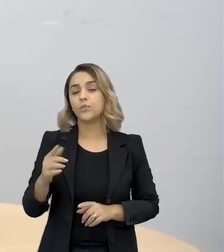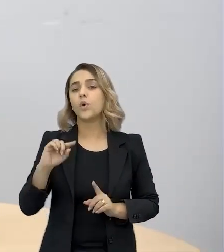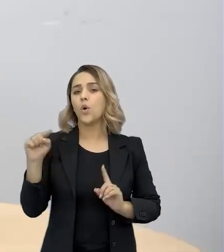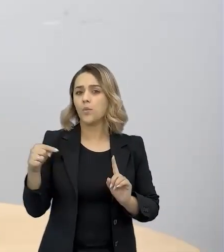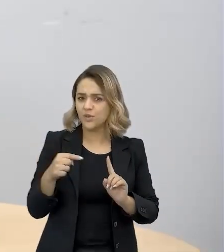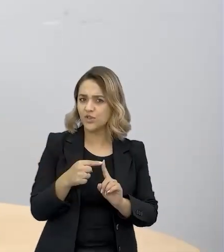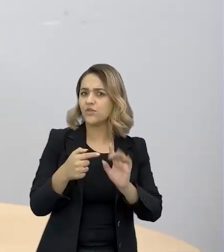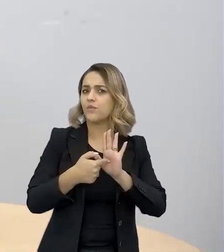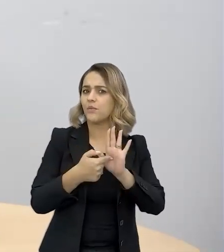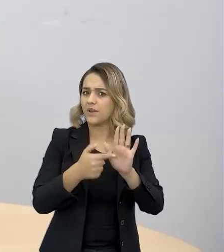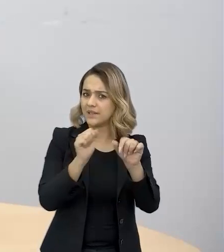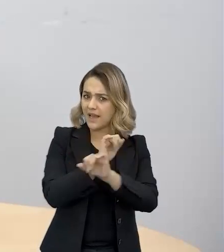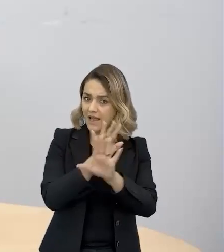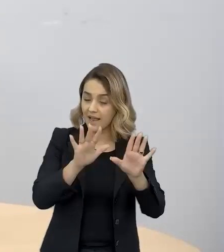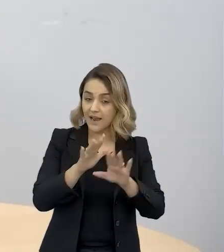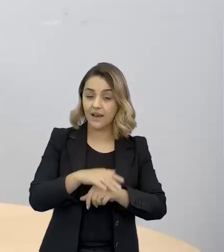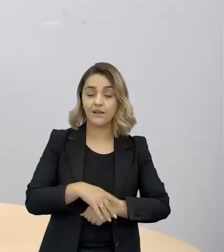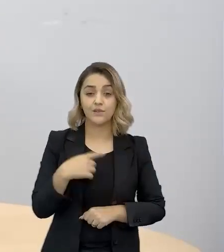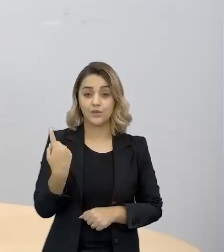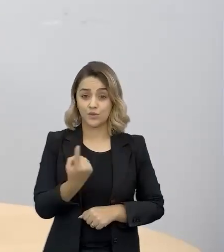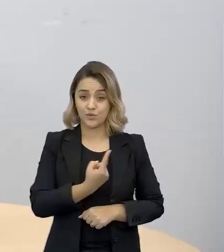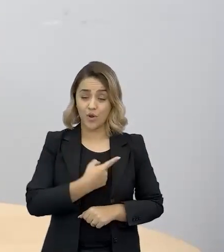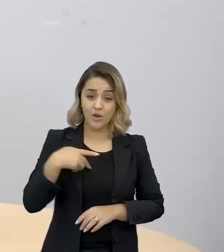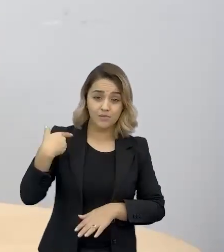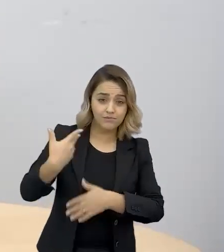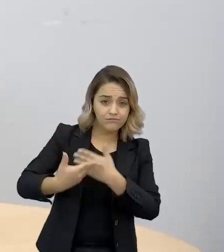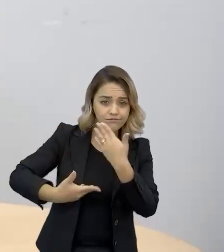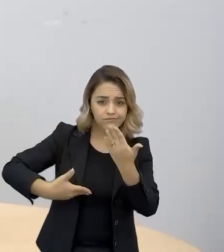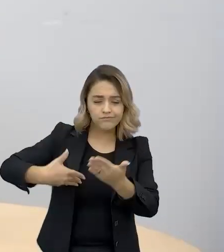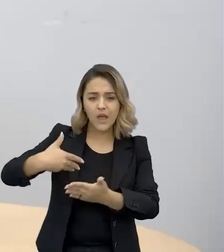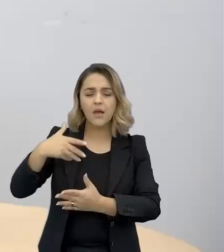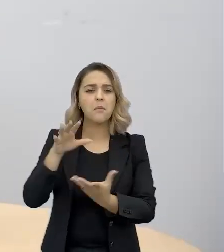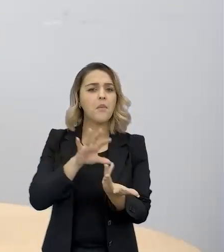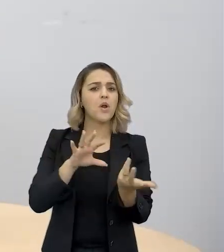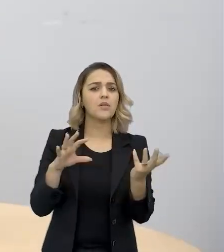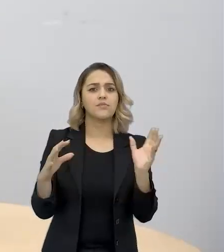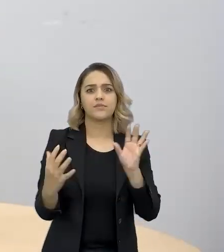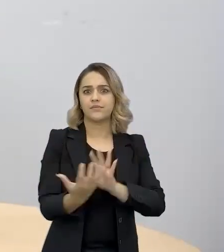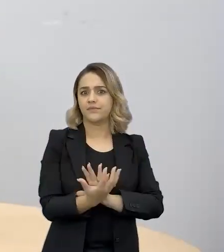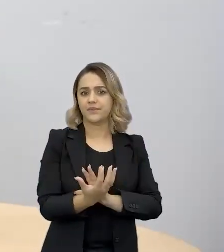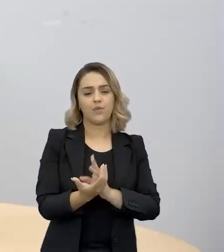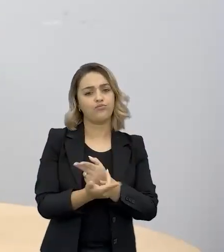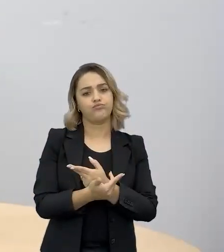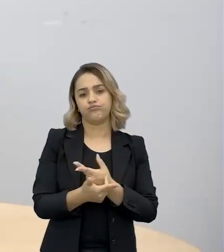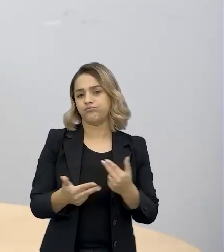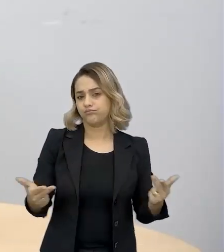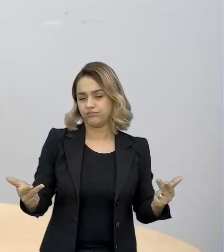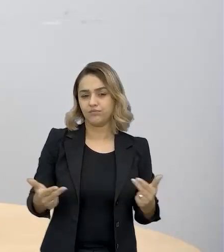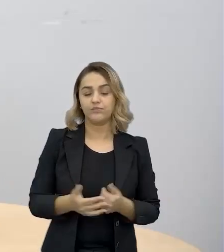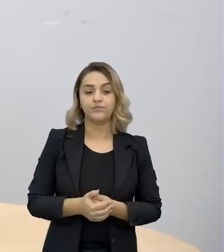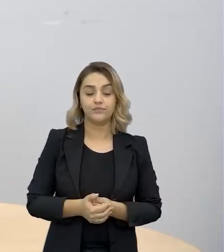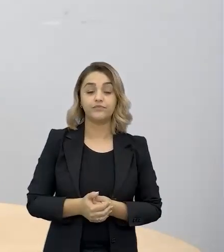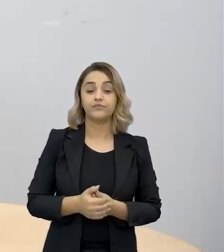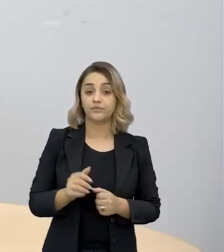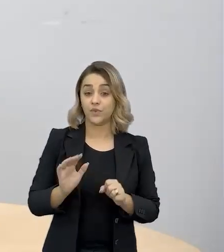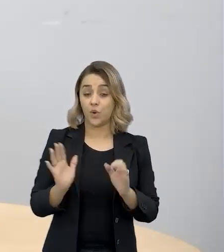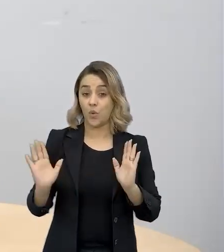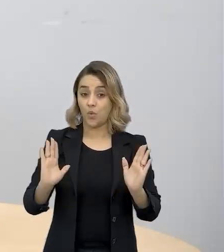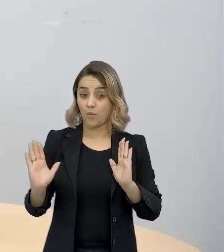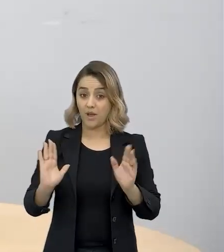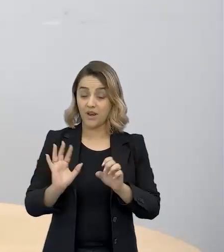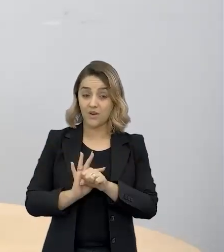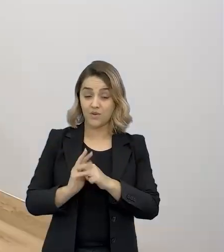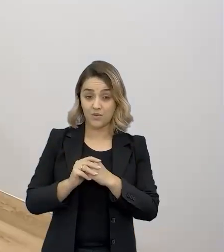assim explícito. Nós estamos passando por uma série de transformações, né? A pandemia acabou